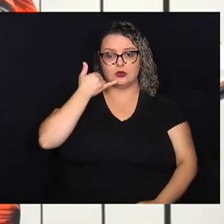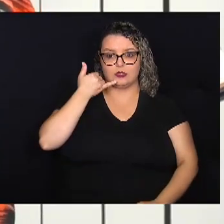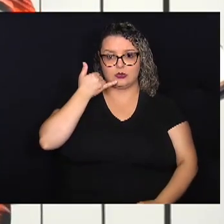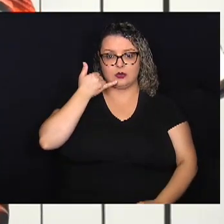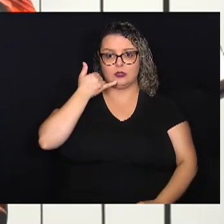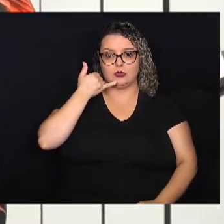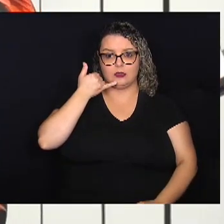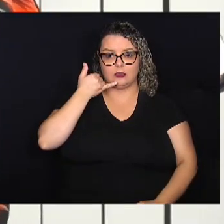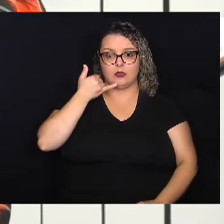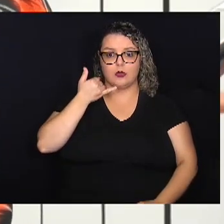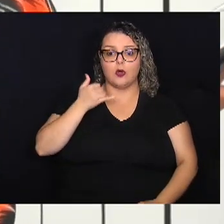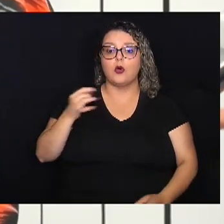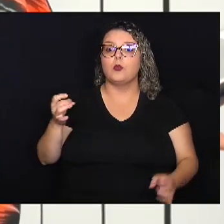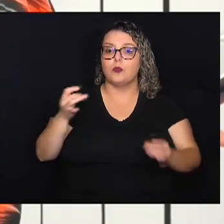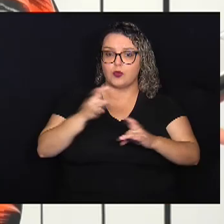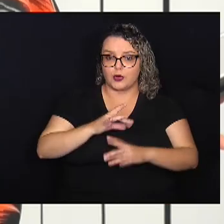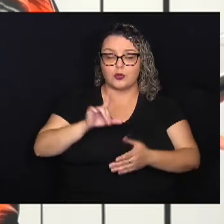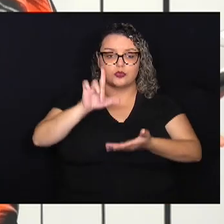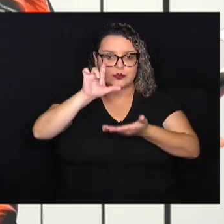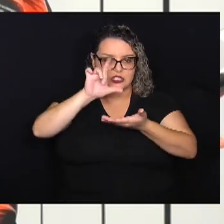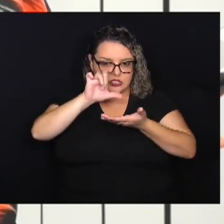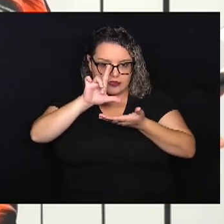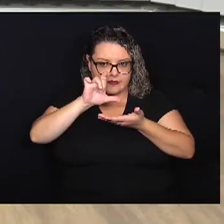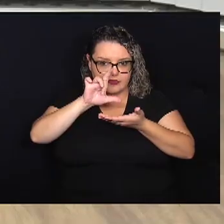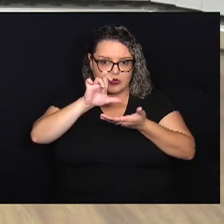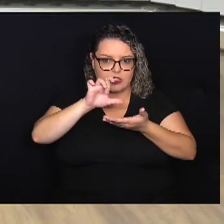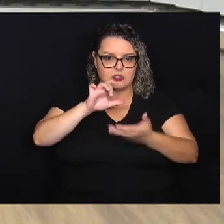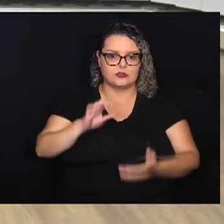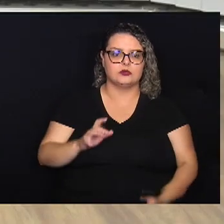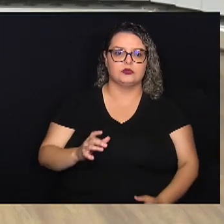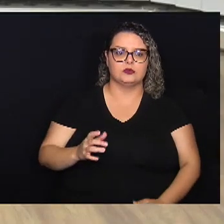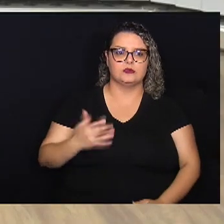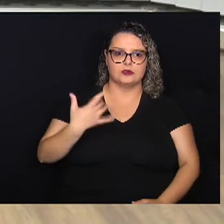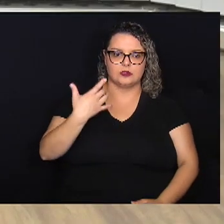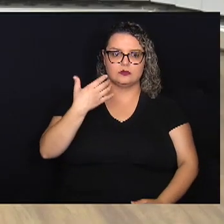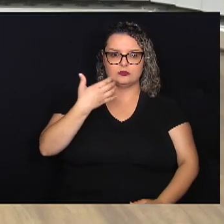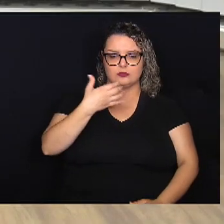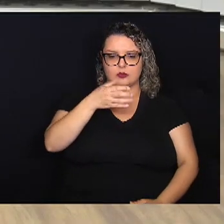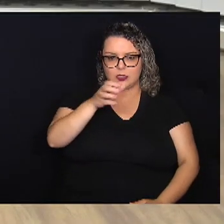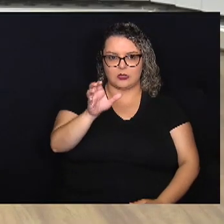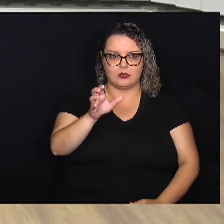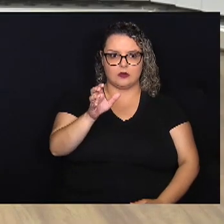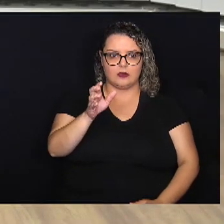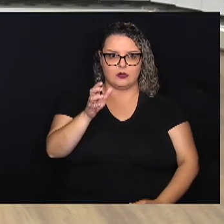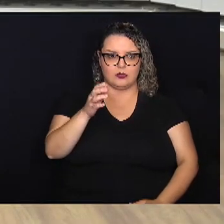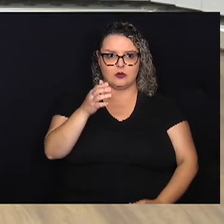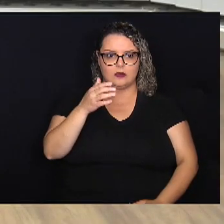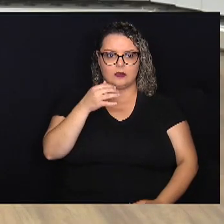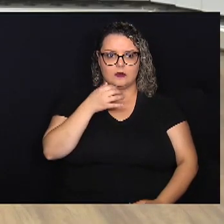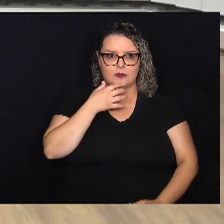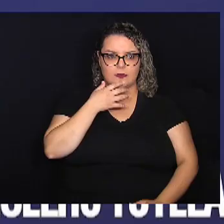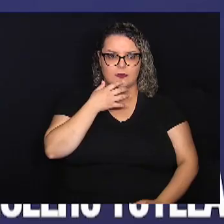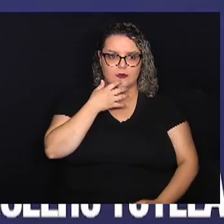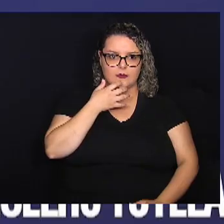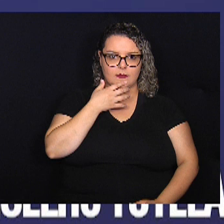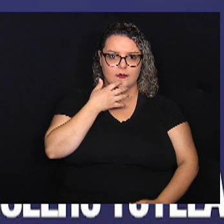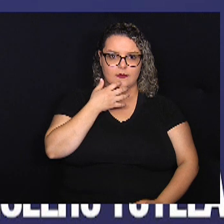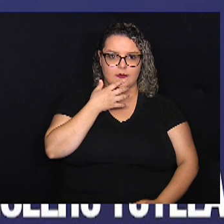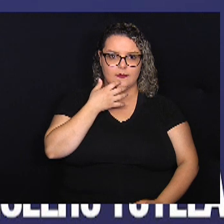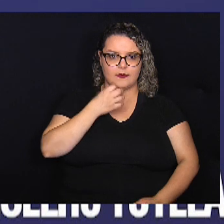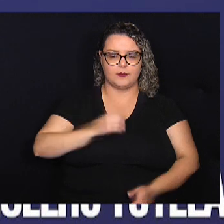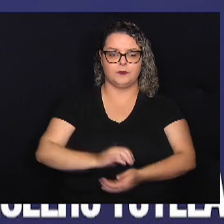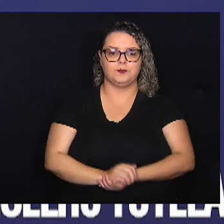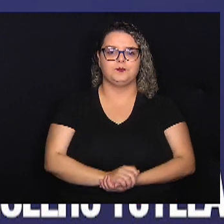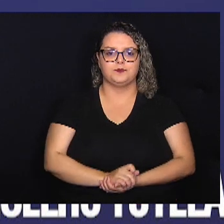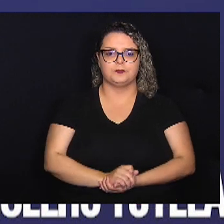aqui, pronto para a gente, então, direcionar. Então, acho que fica melhor no plano aberto aqui, pessoal, ó. Eu